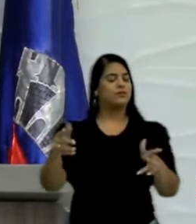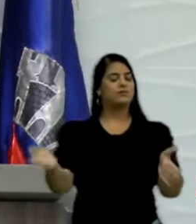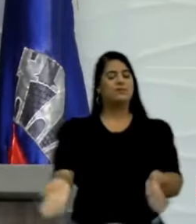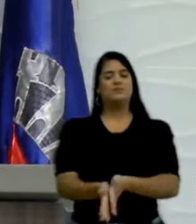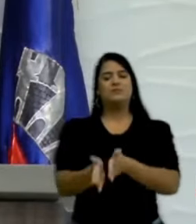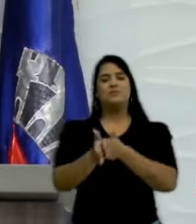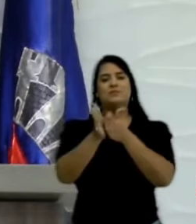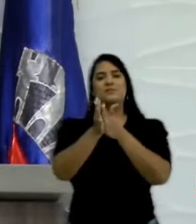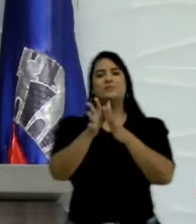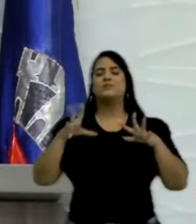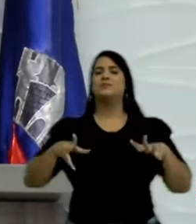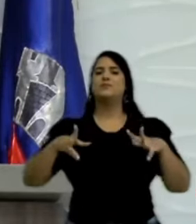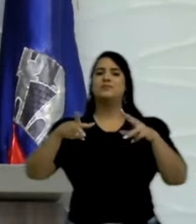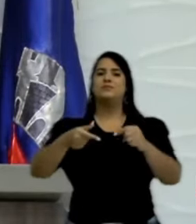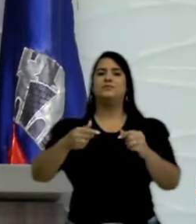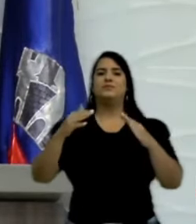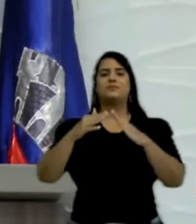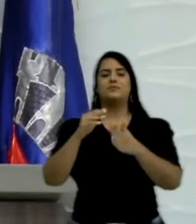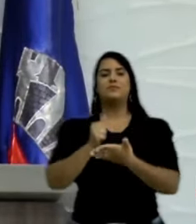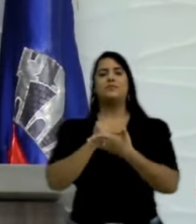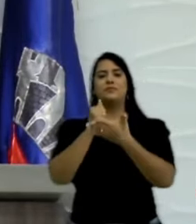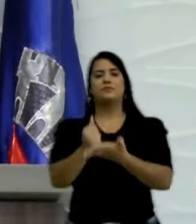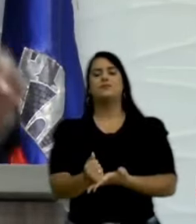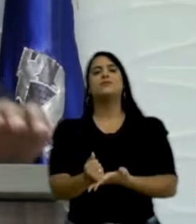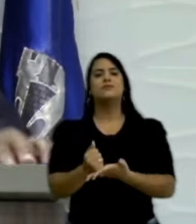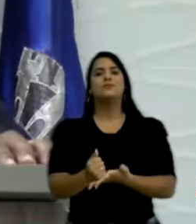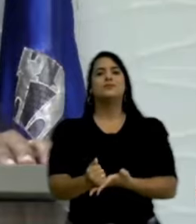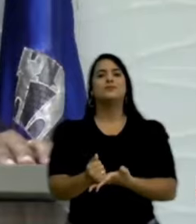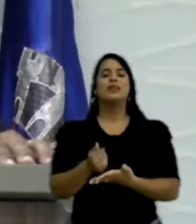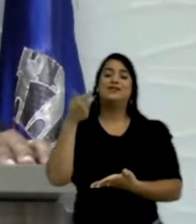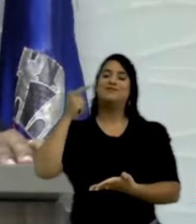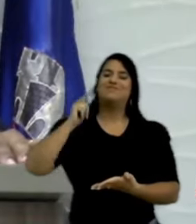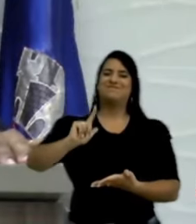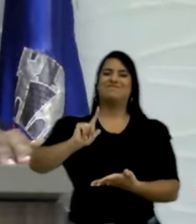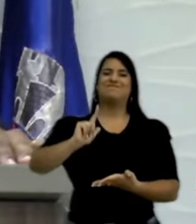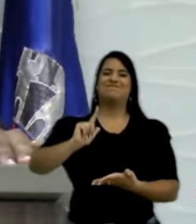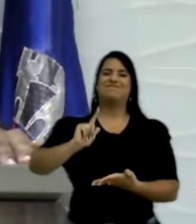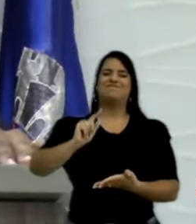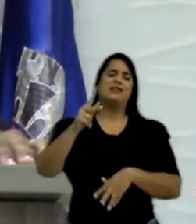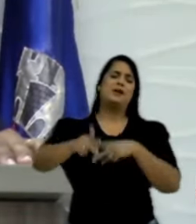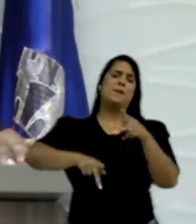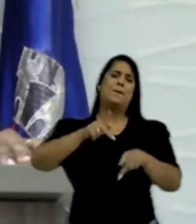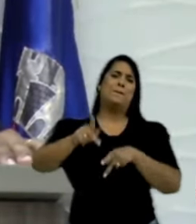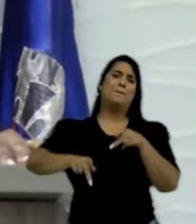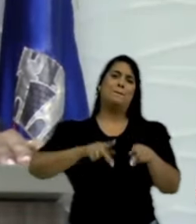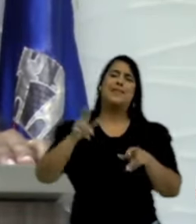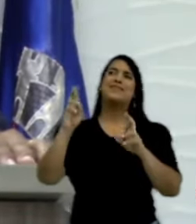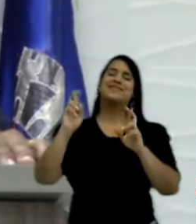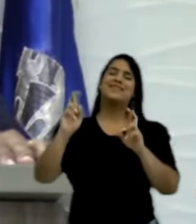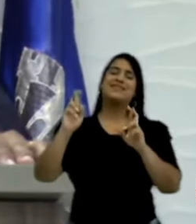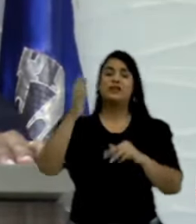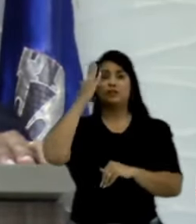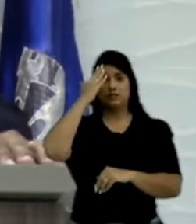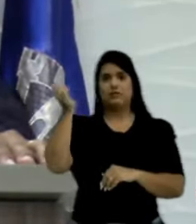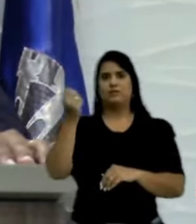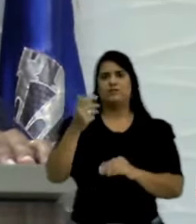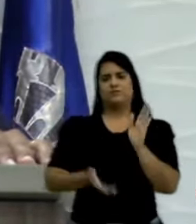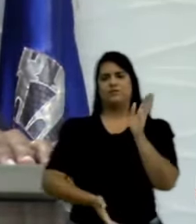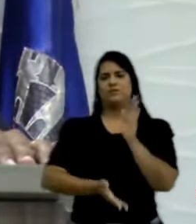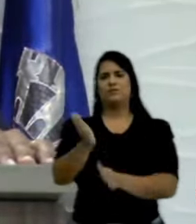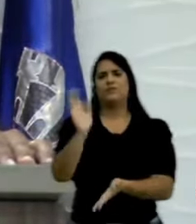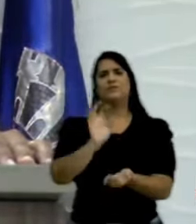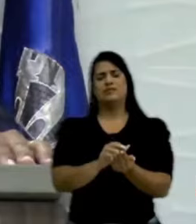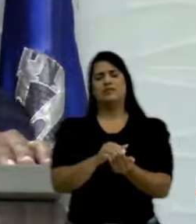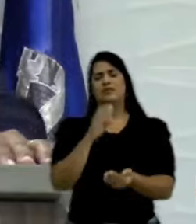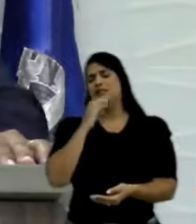Parabenizar todos da Casa de Apoio. Quem ganha é a população. Quem ganha é quem está lá. Só sabe quem vai a Recife. O